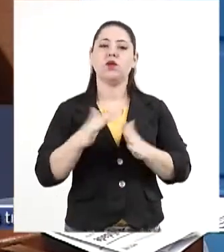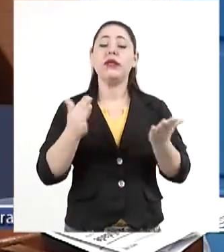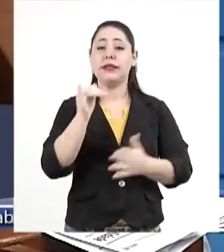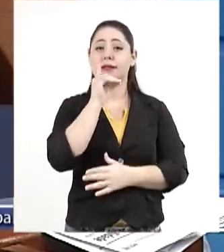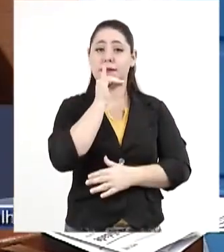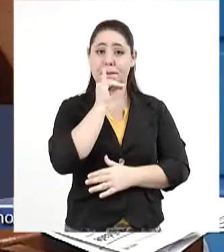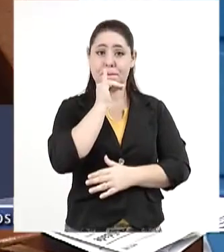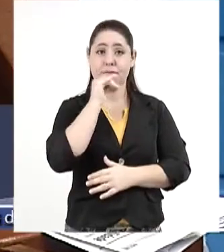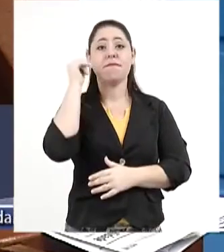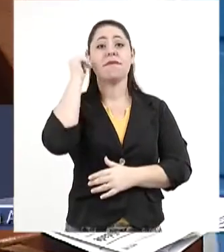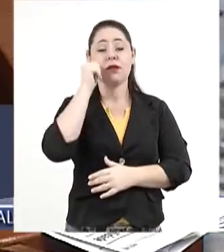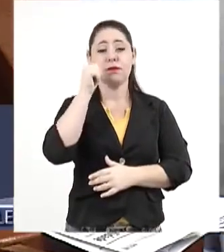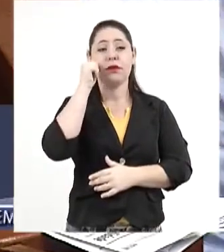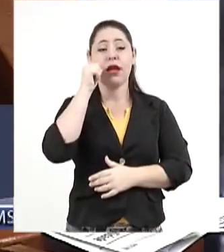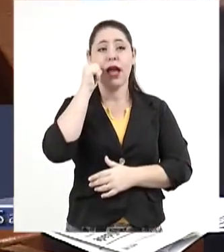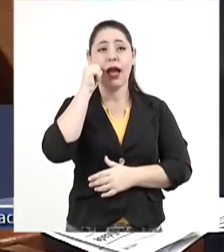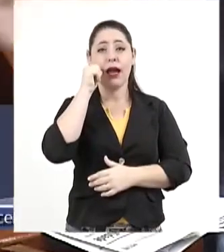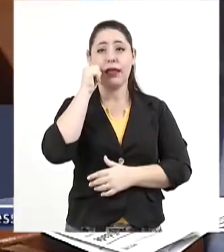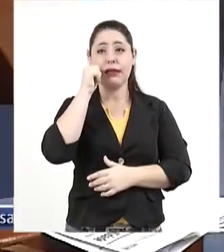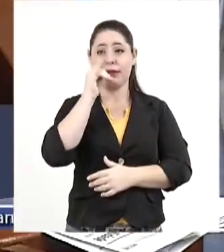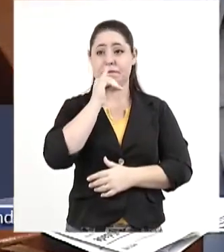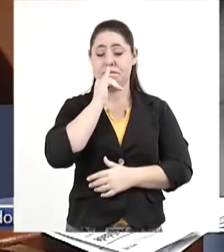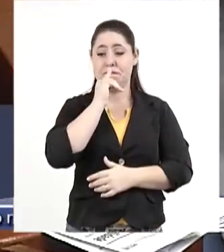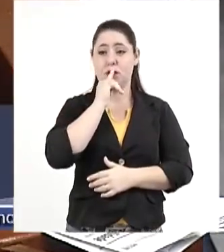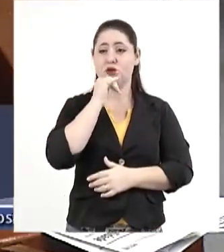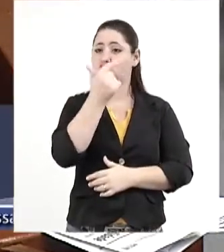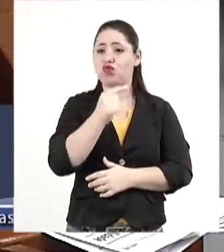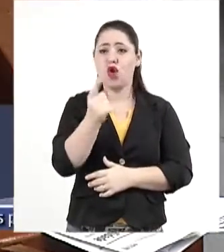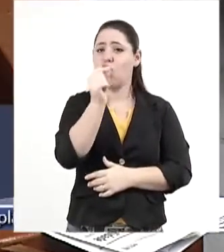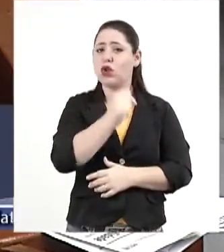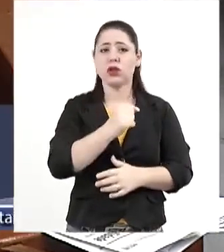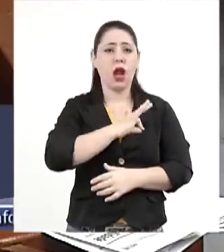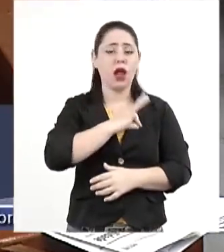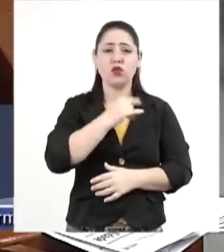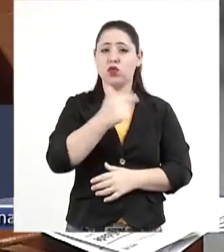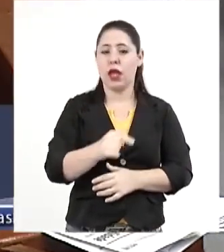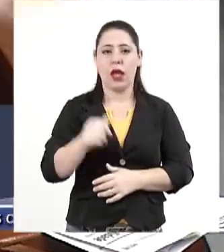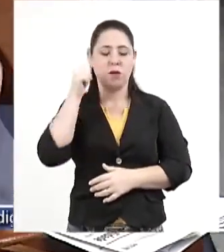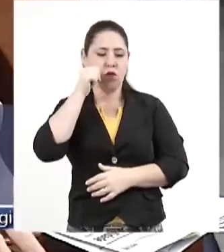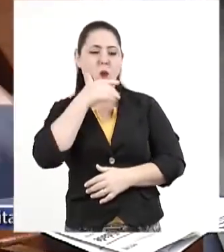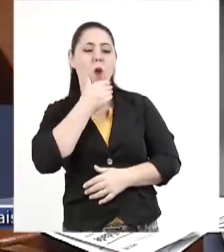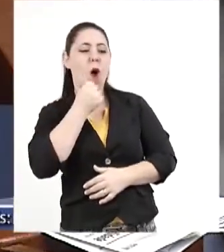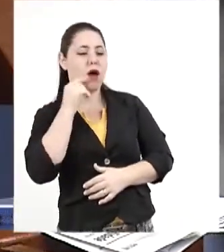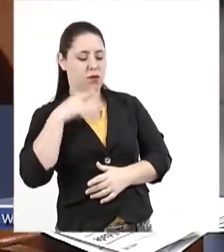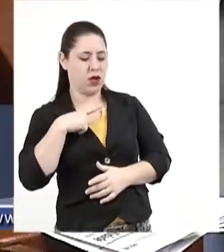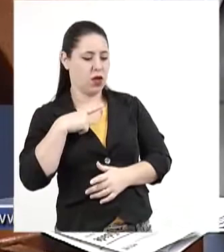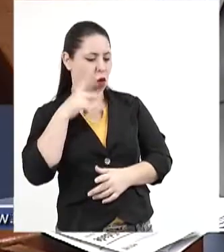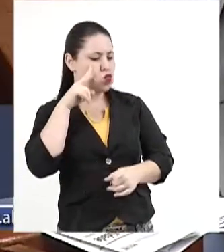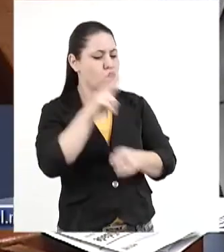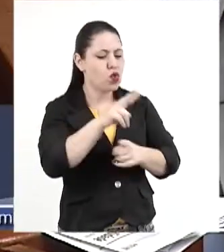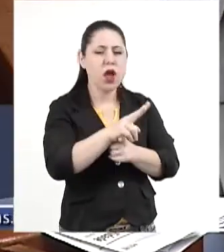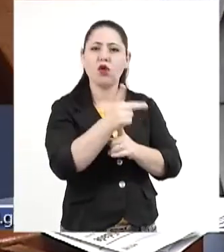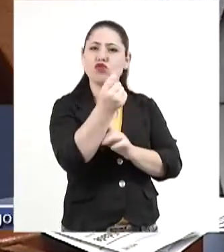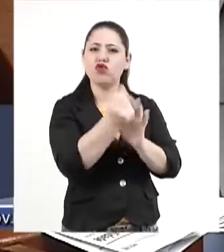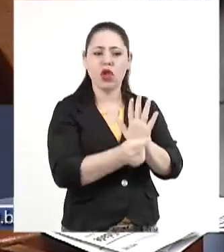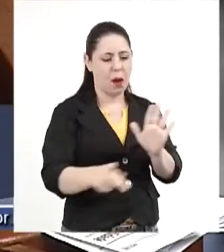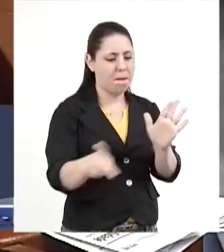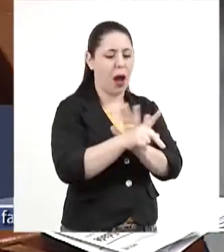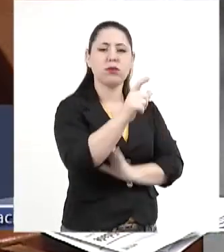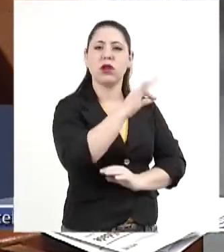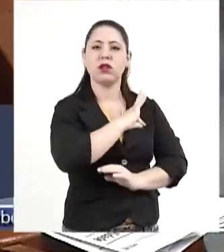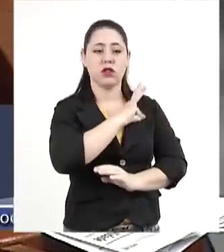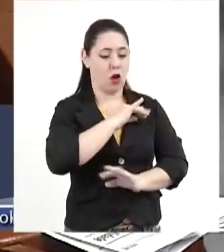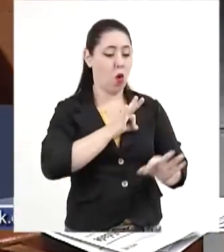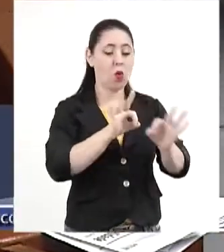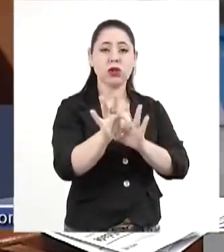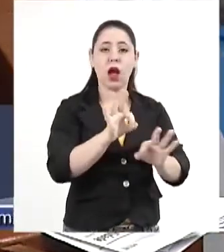exemplo, a mulher depende financeiramente do homem, quando o homem se acha no direito de controlar o dinheiro da mulher, quando a mulher